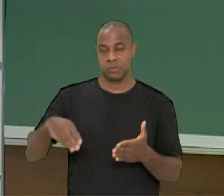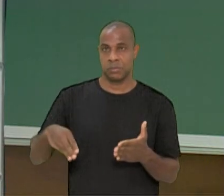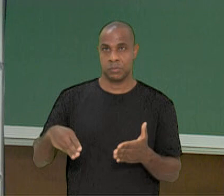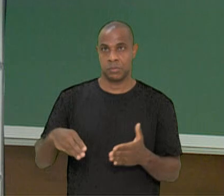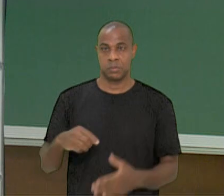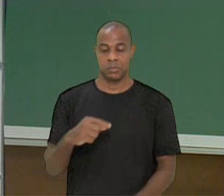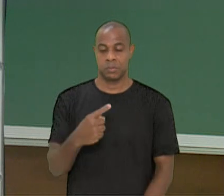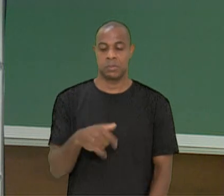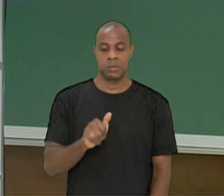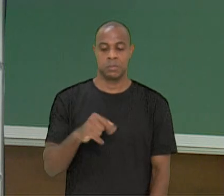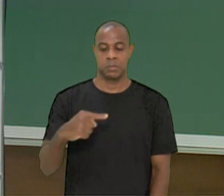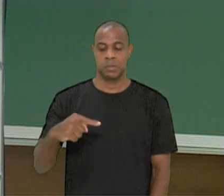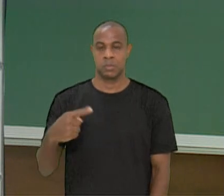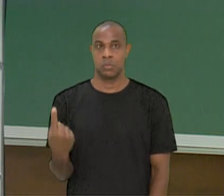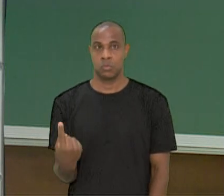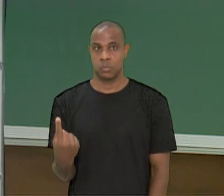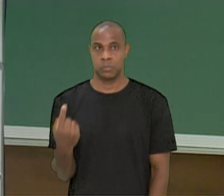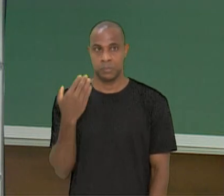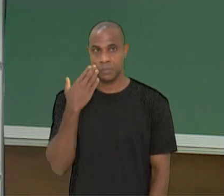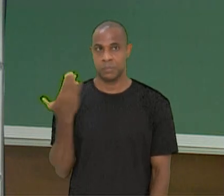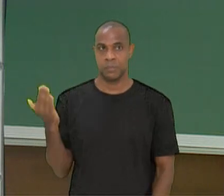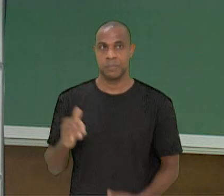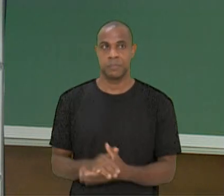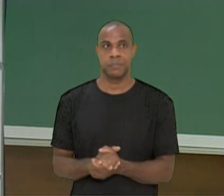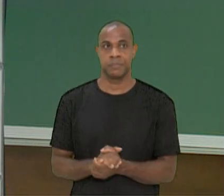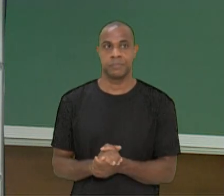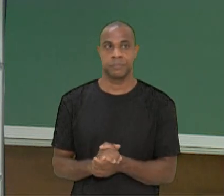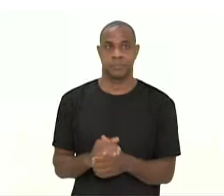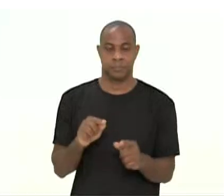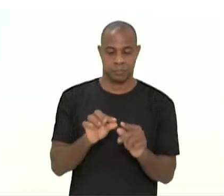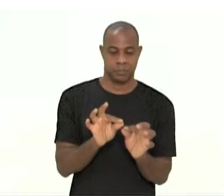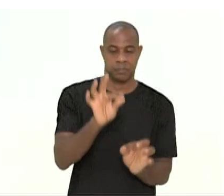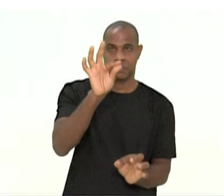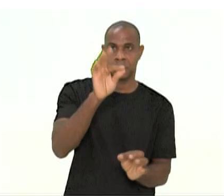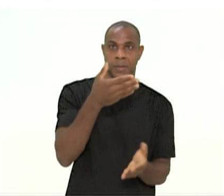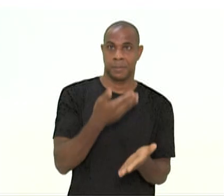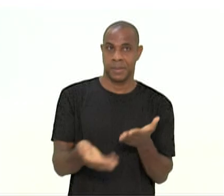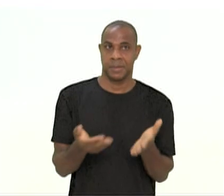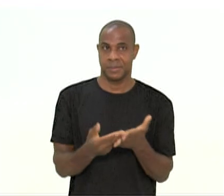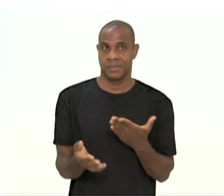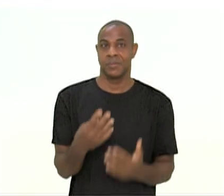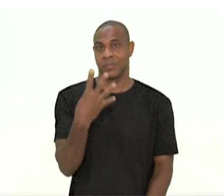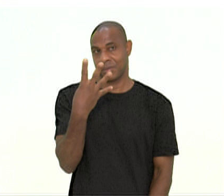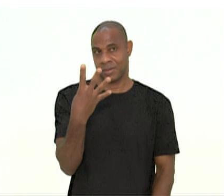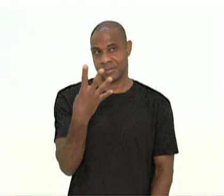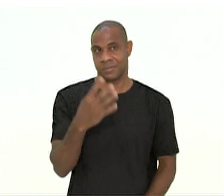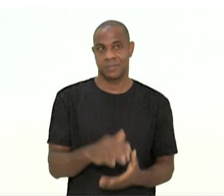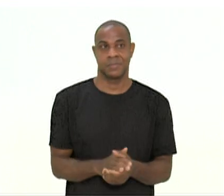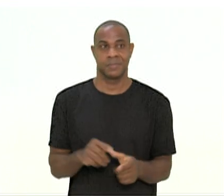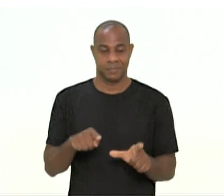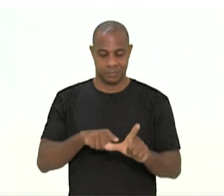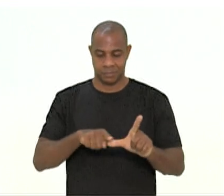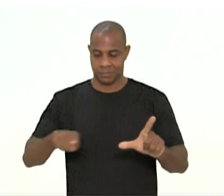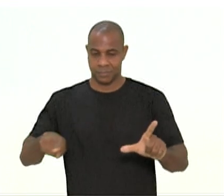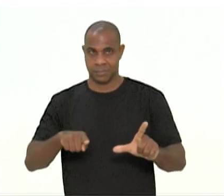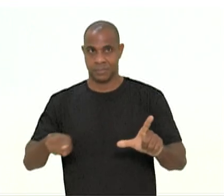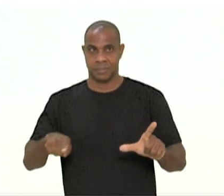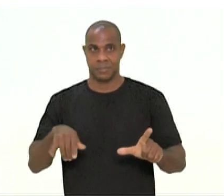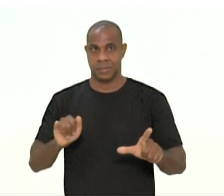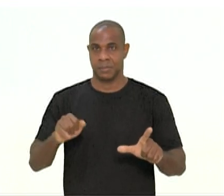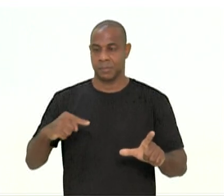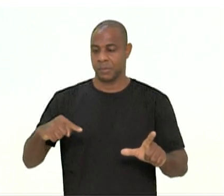1. Então, ó, nosso comprimento, x menos 4, e a nossa largura, y menos